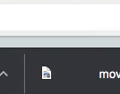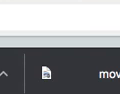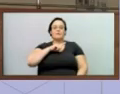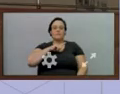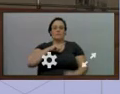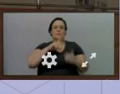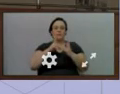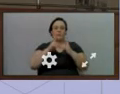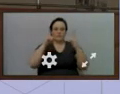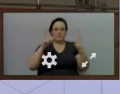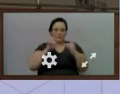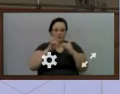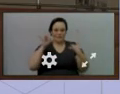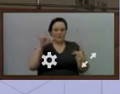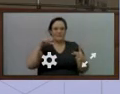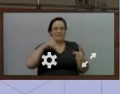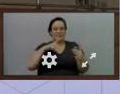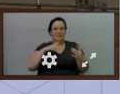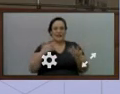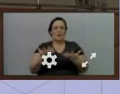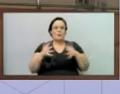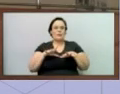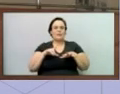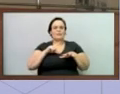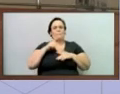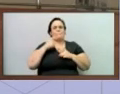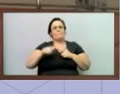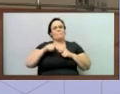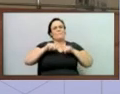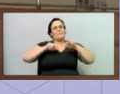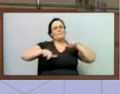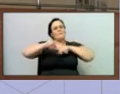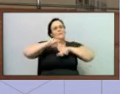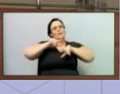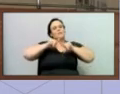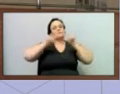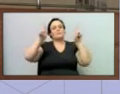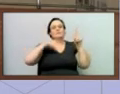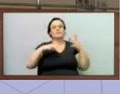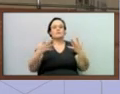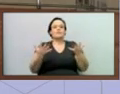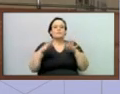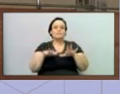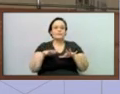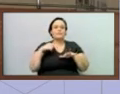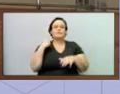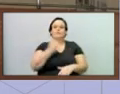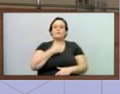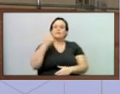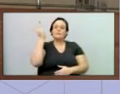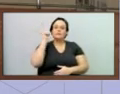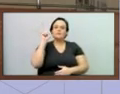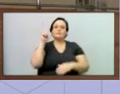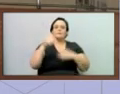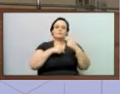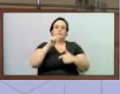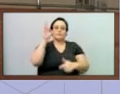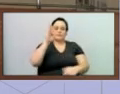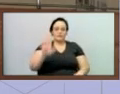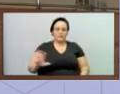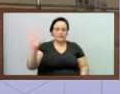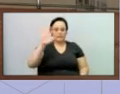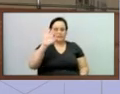Tem vários problemas do Virtual onde você tem uma inclusão então a gente consegue trabalhar com um gente do Brasil inteiro é porque tenho muito